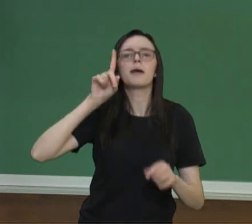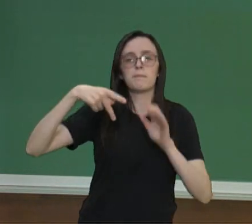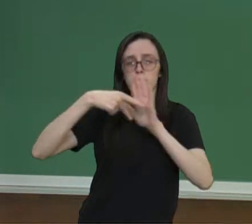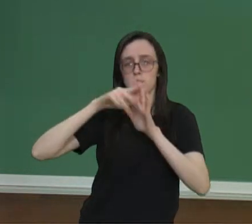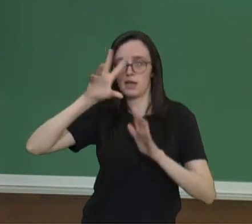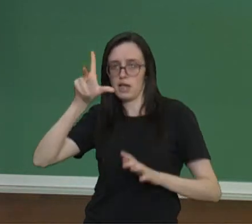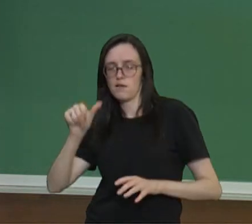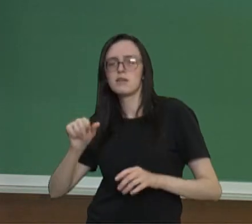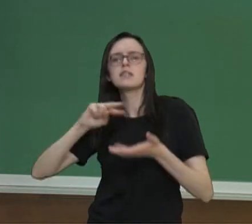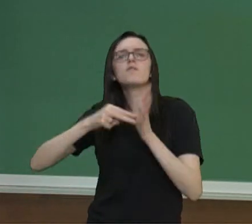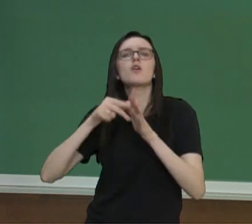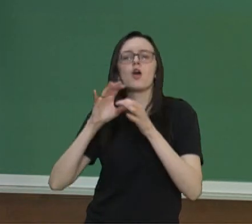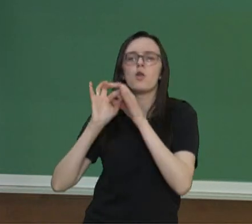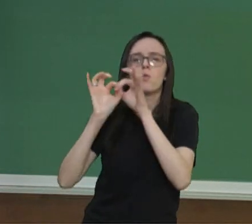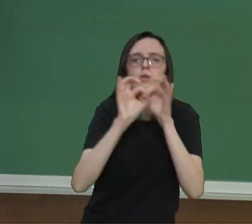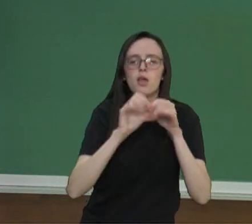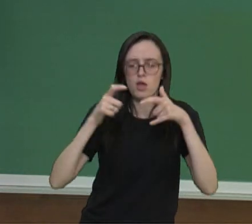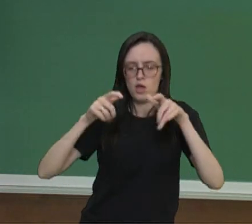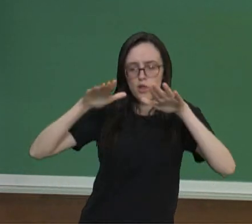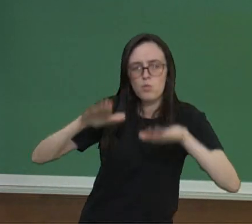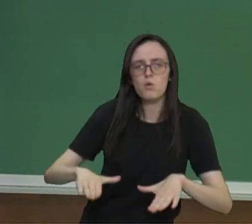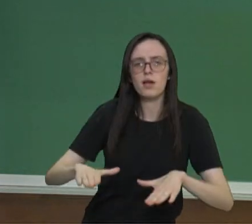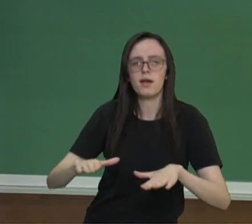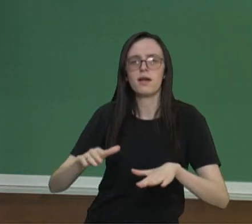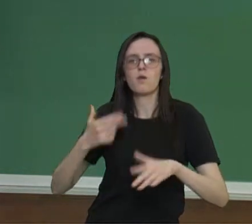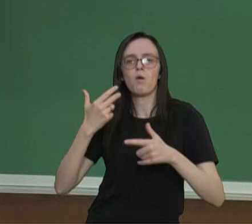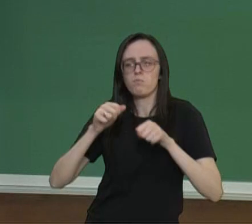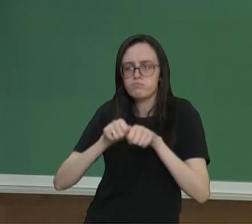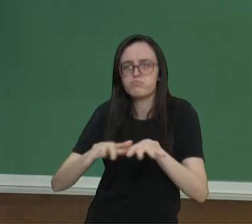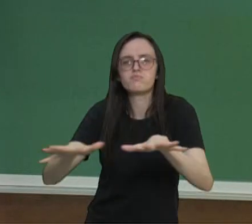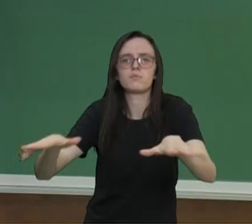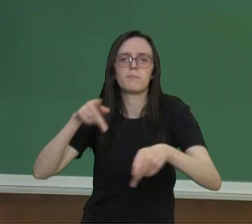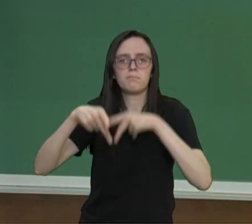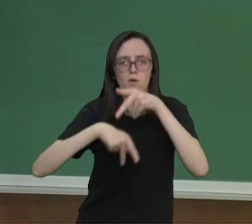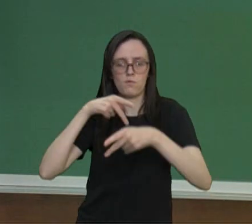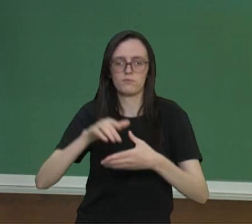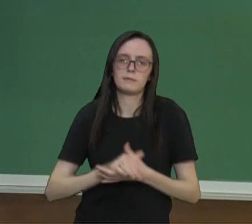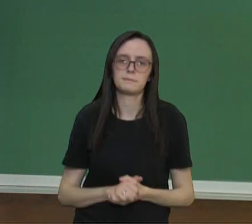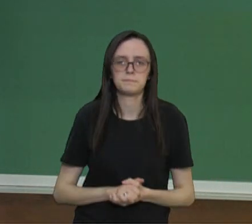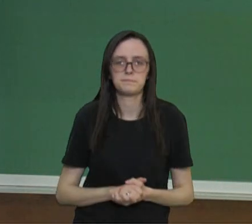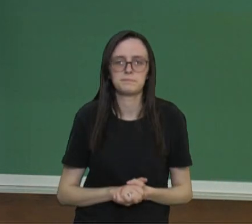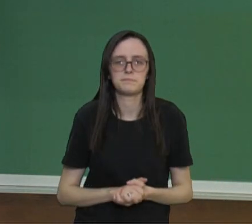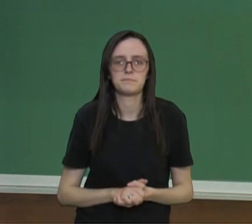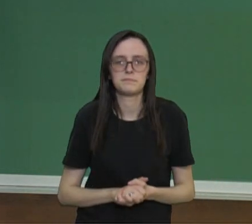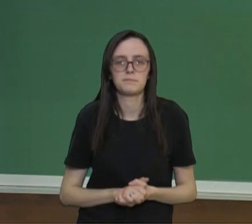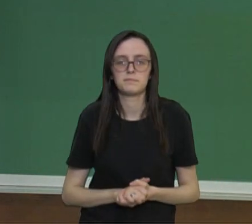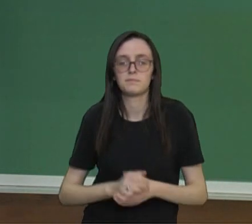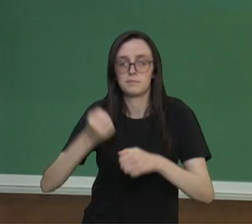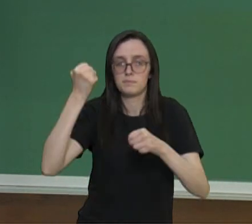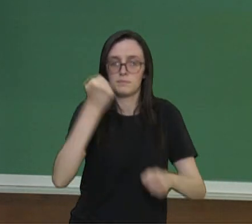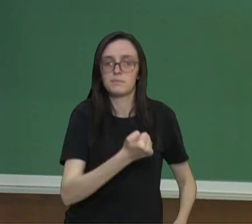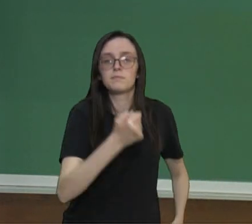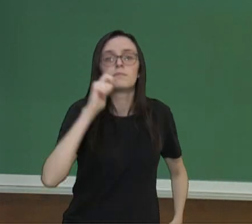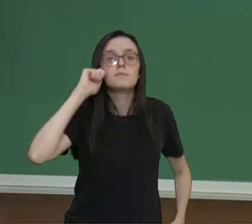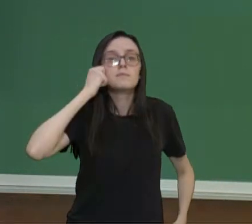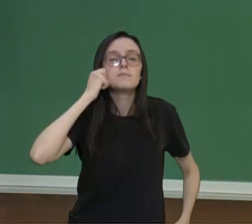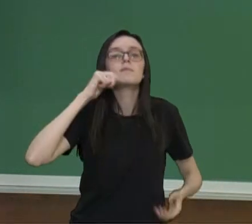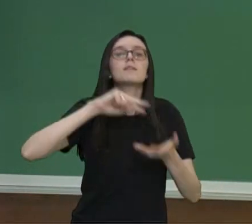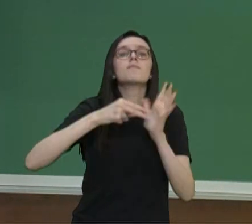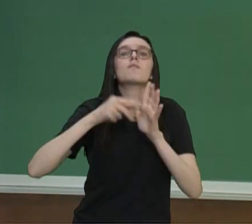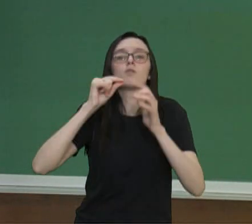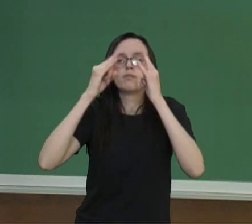a união, acampamento, fortaleza, povoação. Então, quilombo traz a ideia de